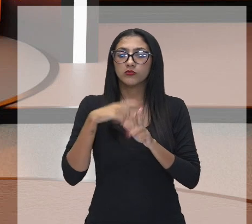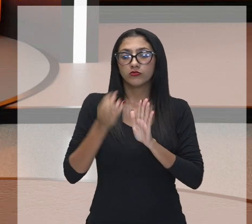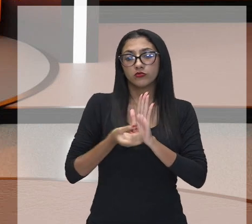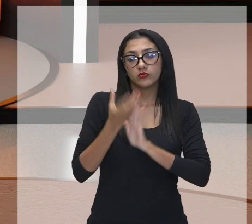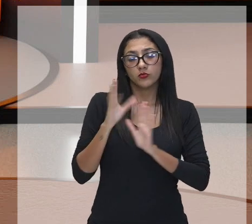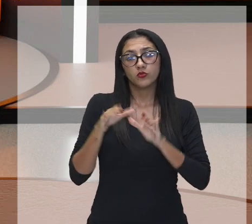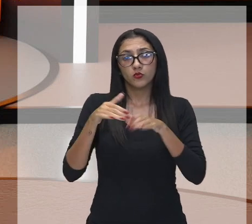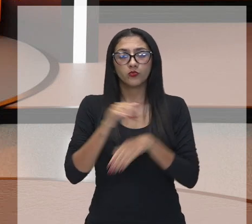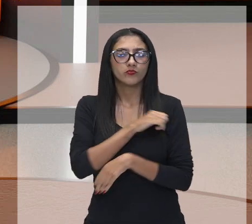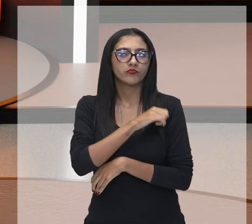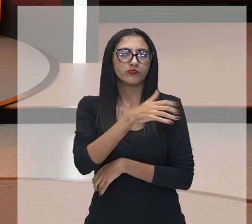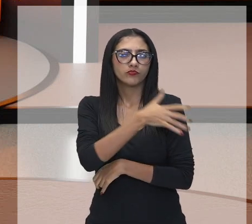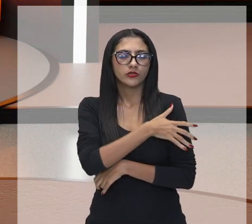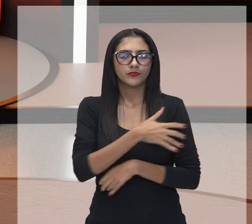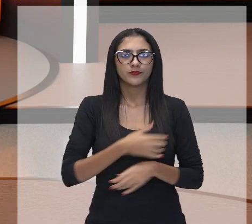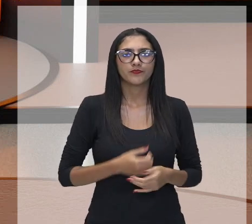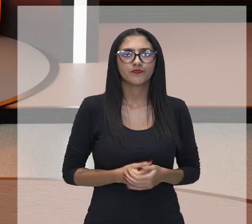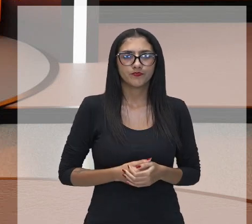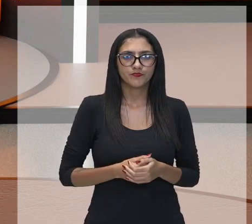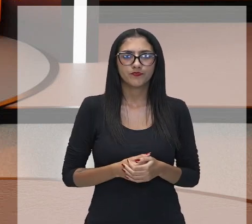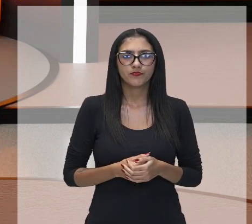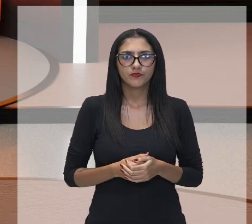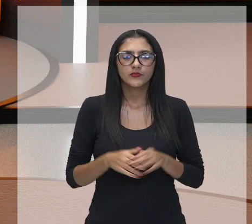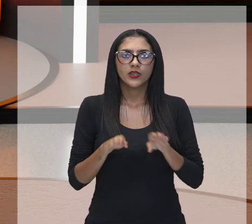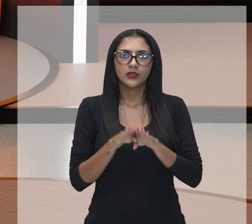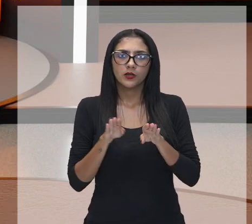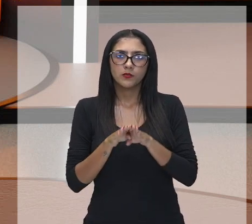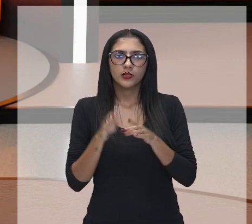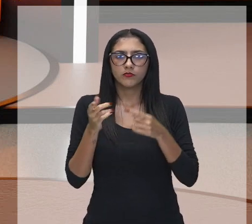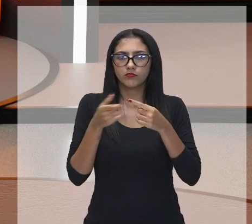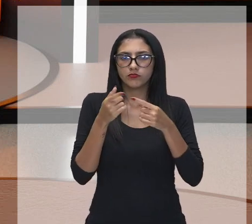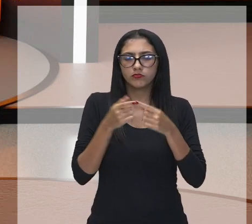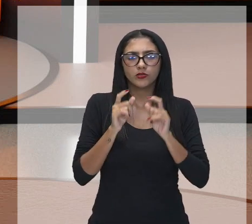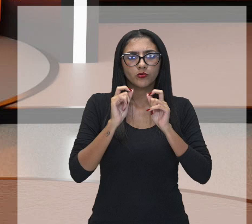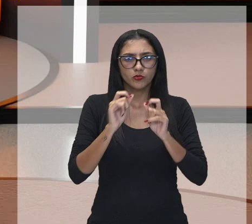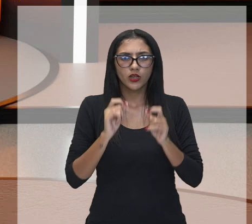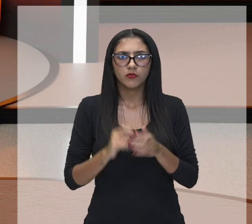uma das causas vai ser justamente a campanha sucessória do